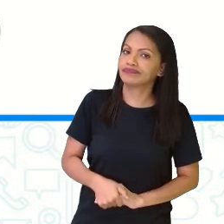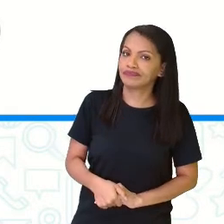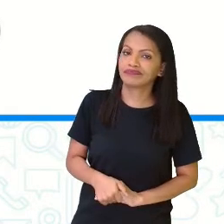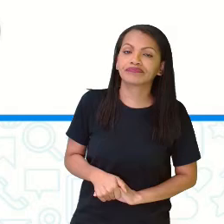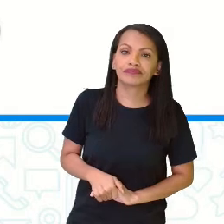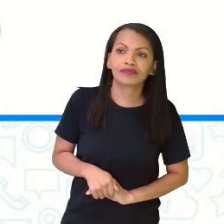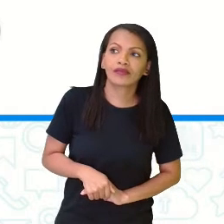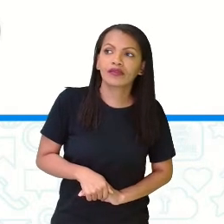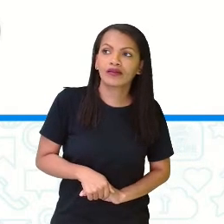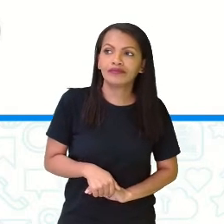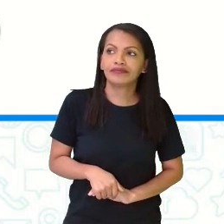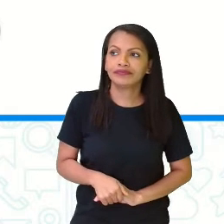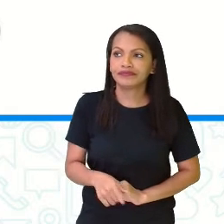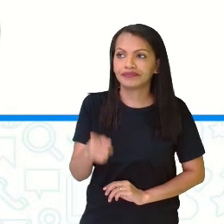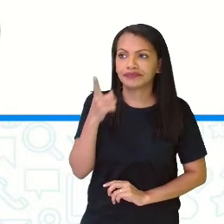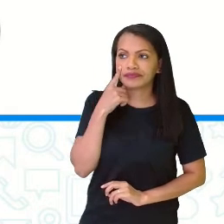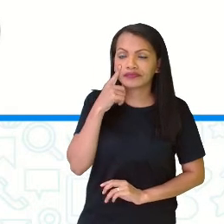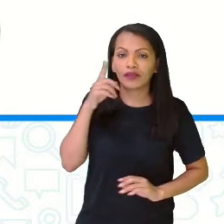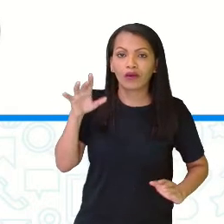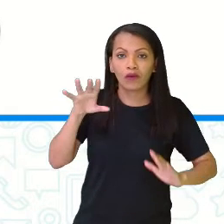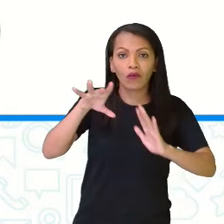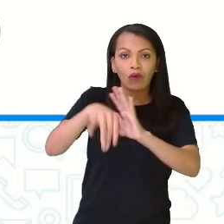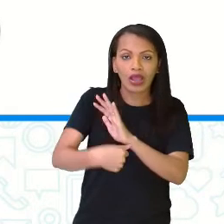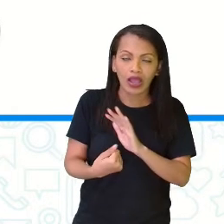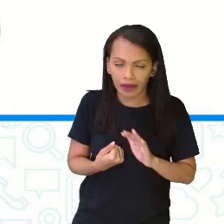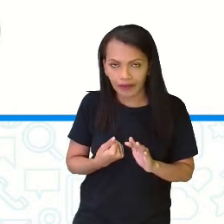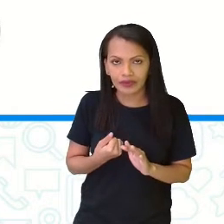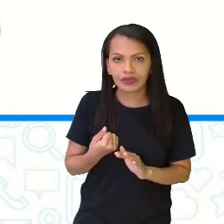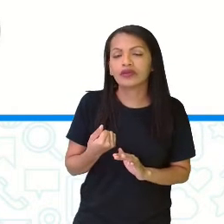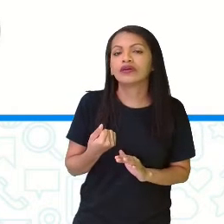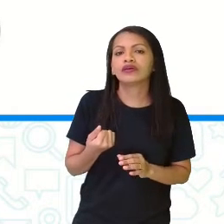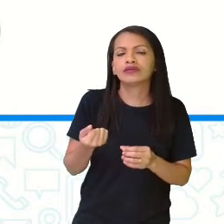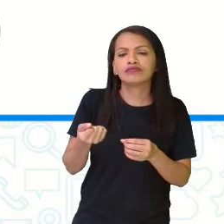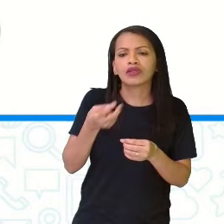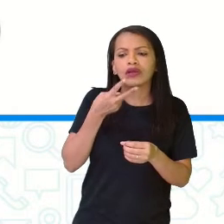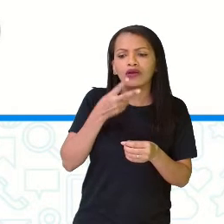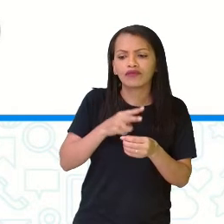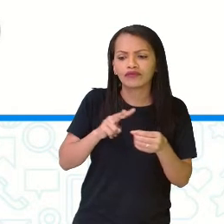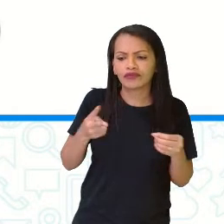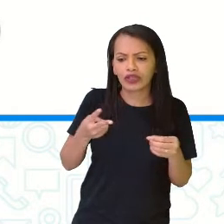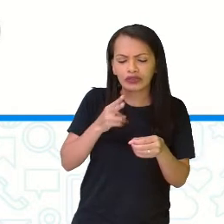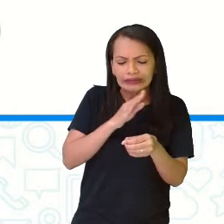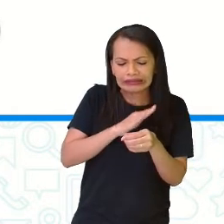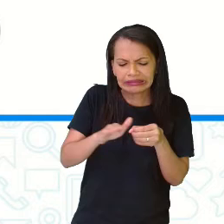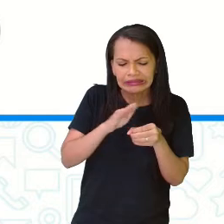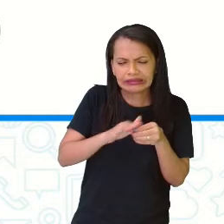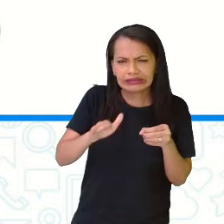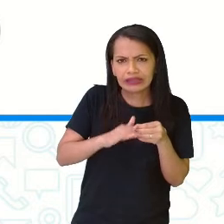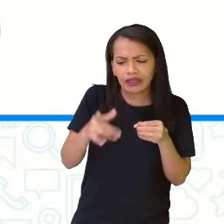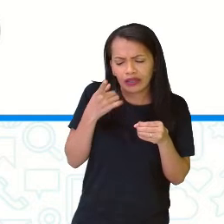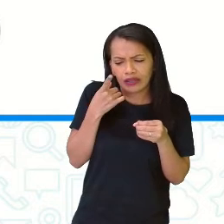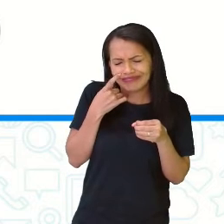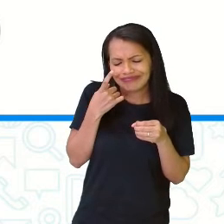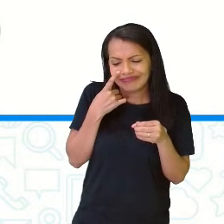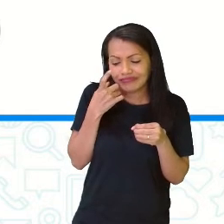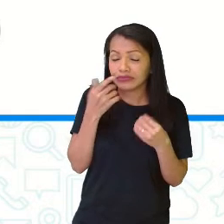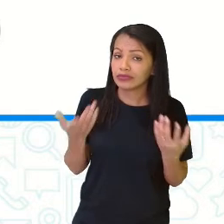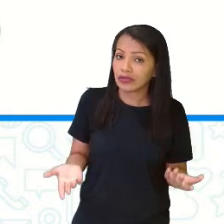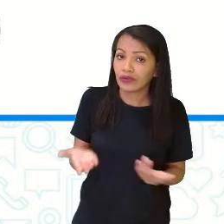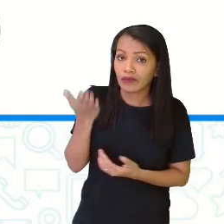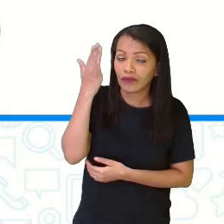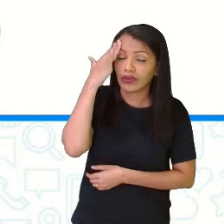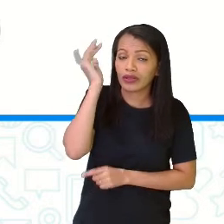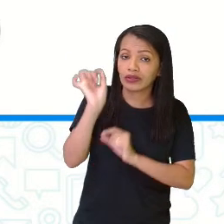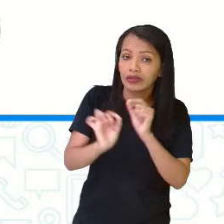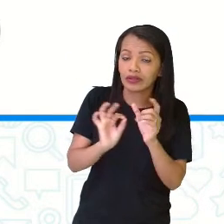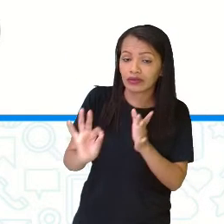aí O Rapto das Cebolinhas, tem tracinho parte 1. Por que parte 1? Daqui a pouco eu te digo. A